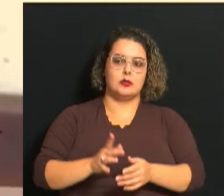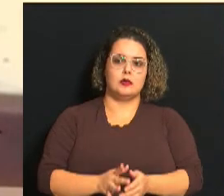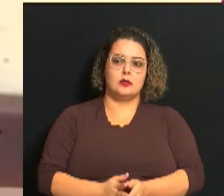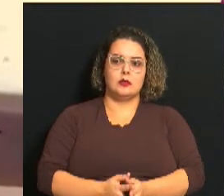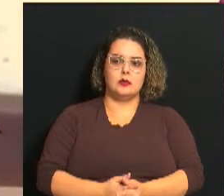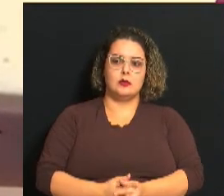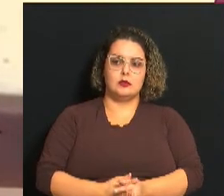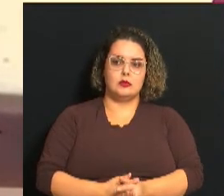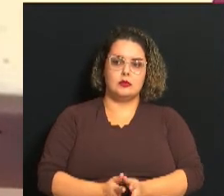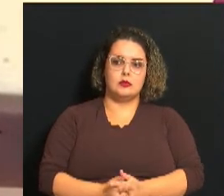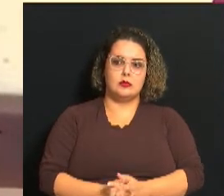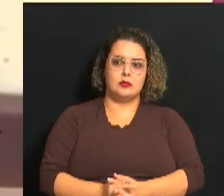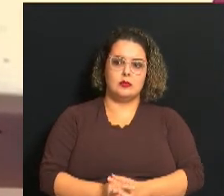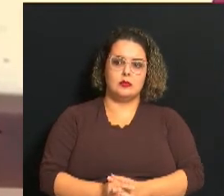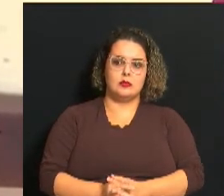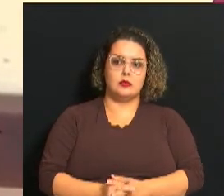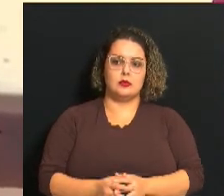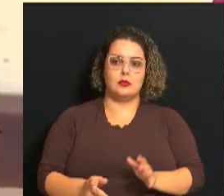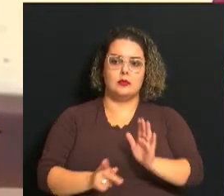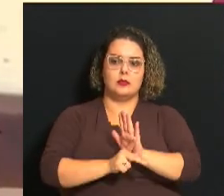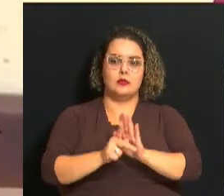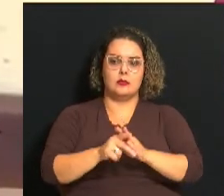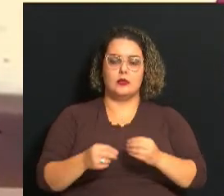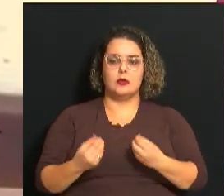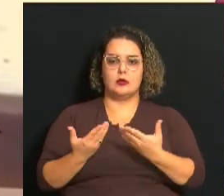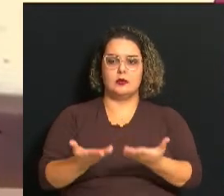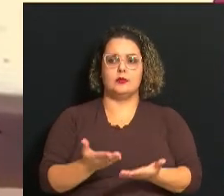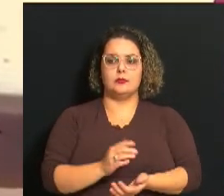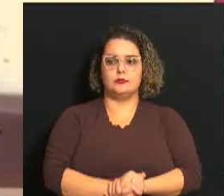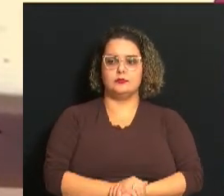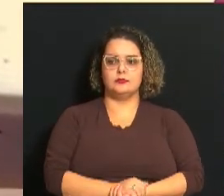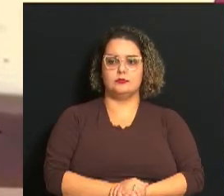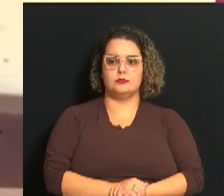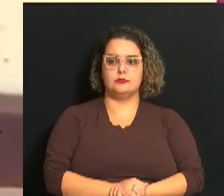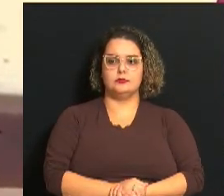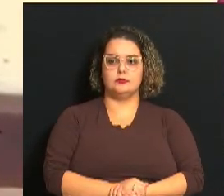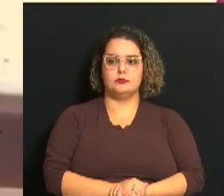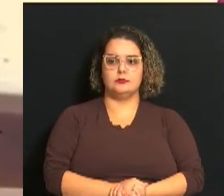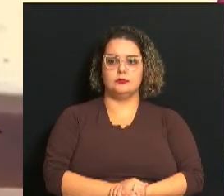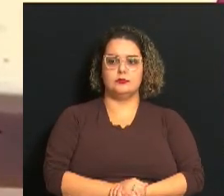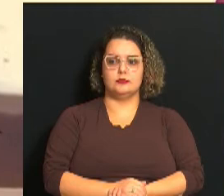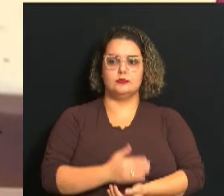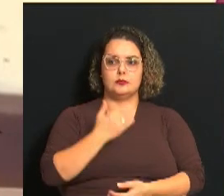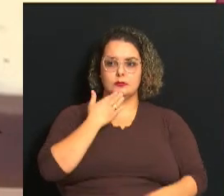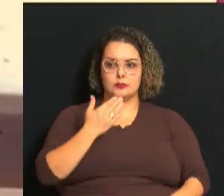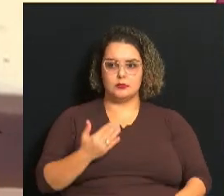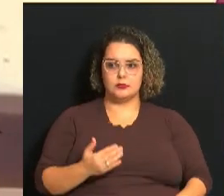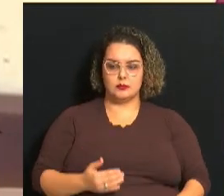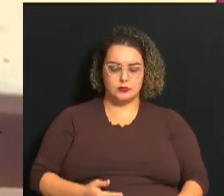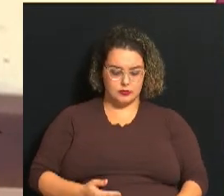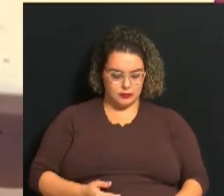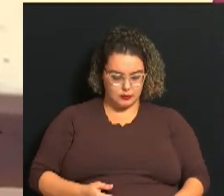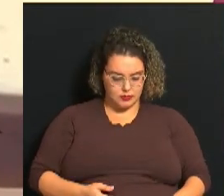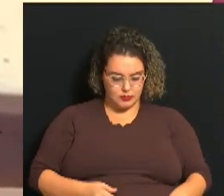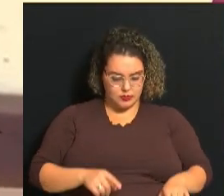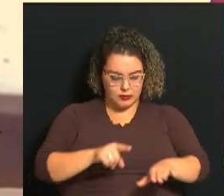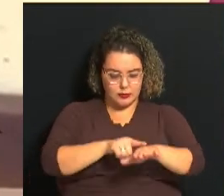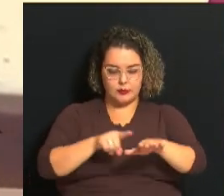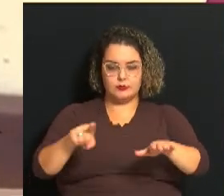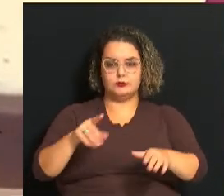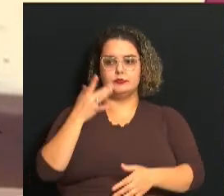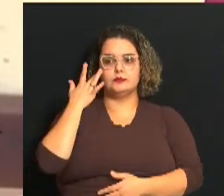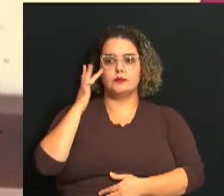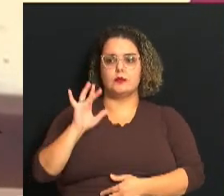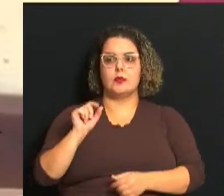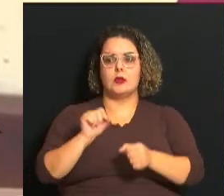apresentar um projeto como esse e essa questão de solicitando informações sobre afastamento é isso eu não sei